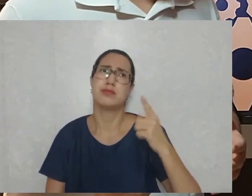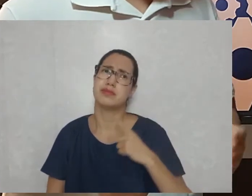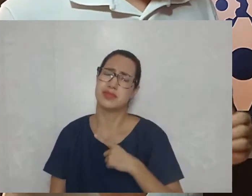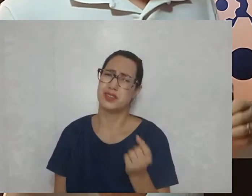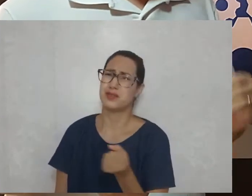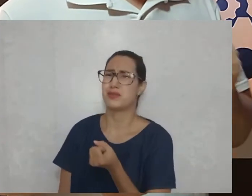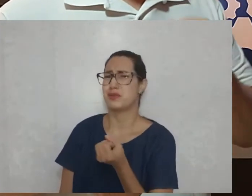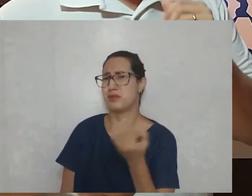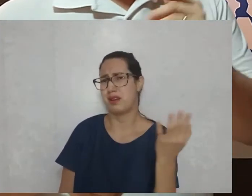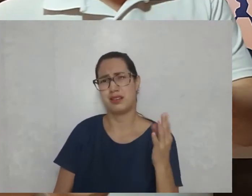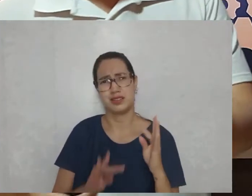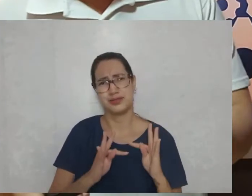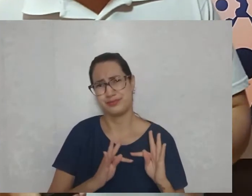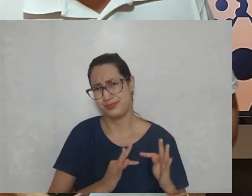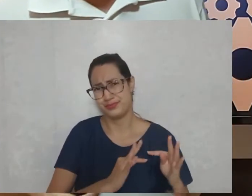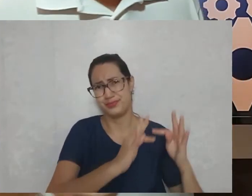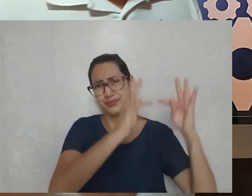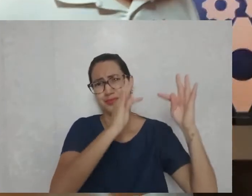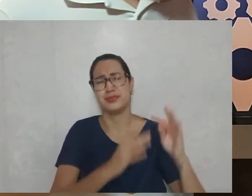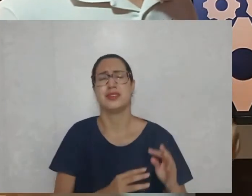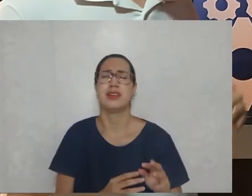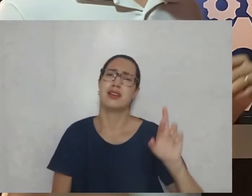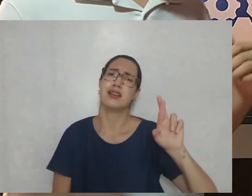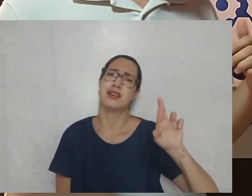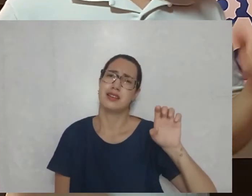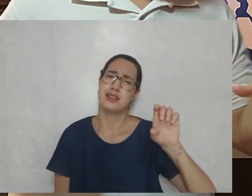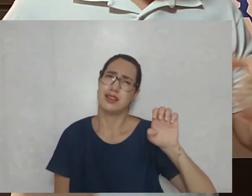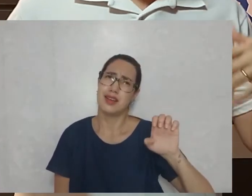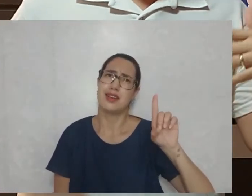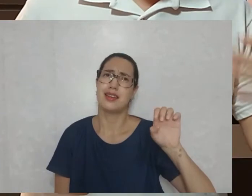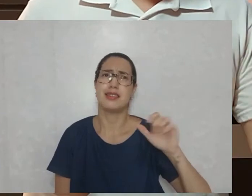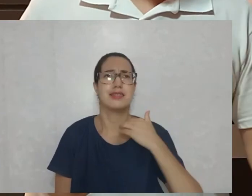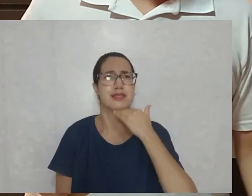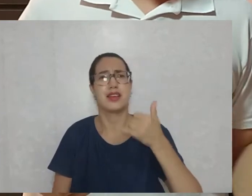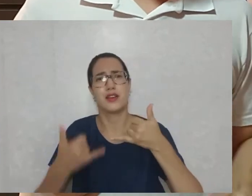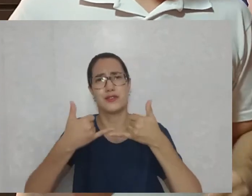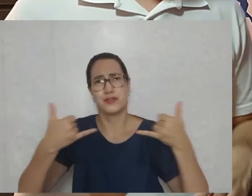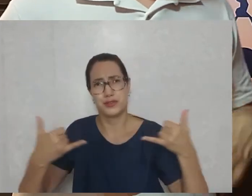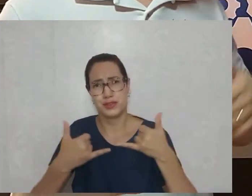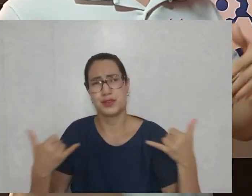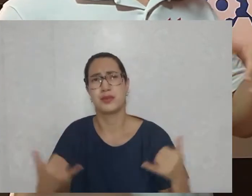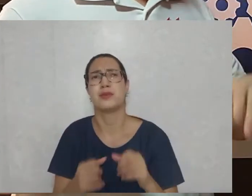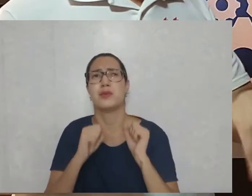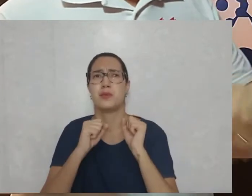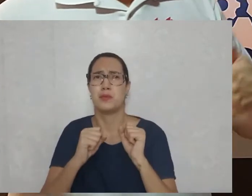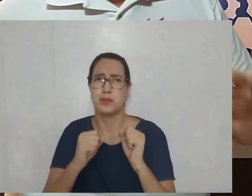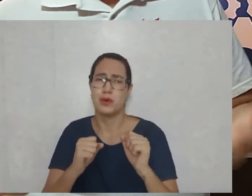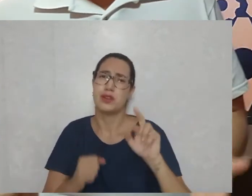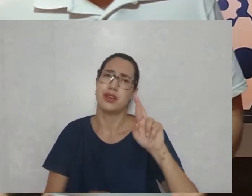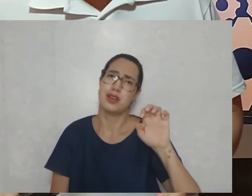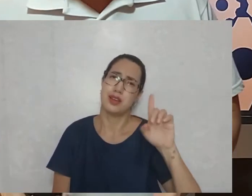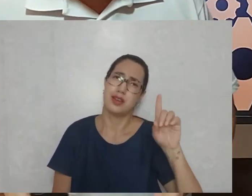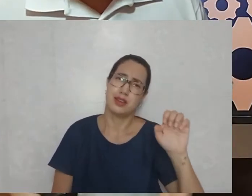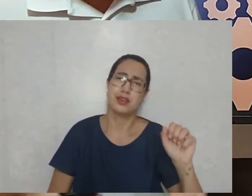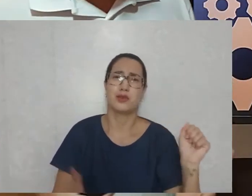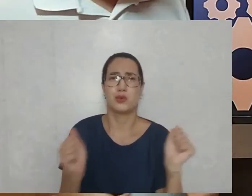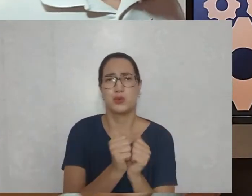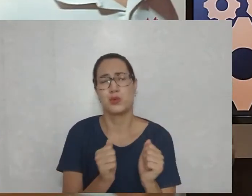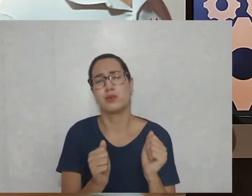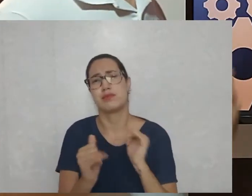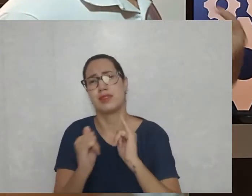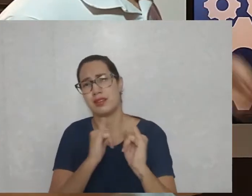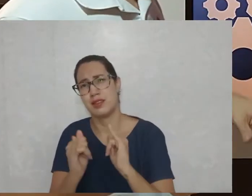de redes, né? A gente pode pensar em rede sem fio, a gente pode pensar em rede usando cabo coaxial, a gente pode pensar em redes Ethernet,